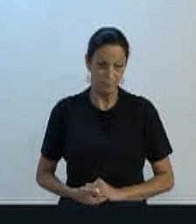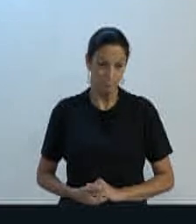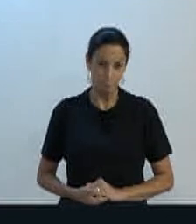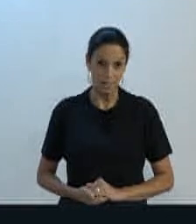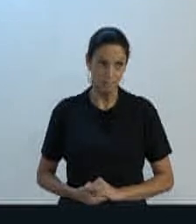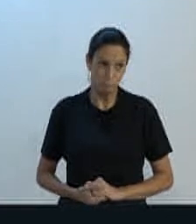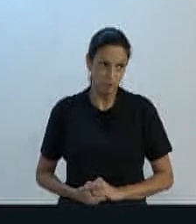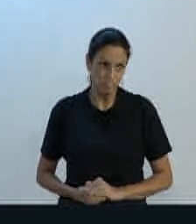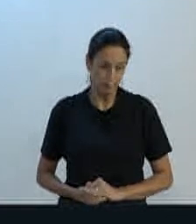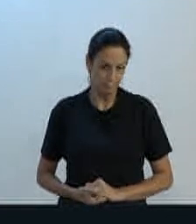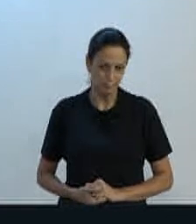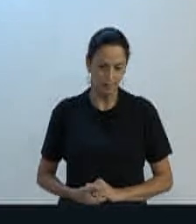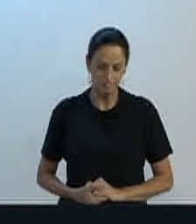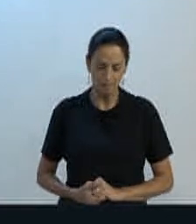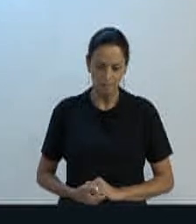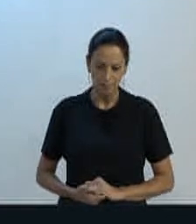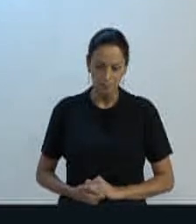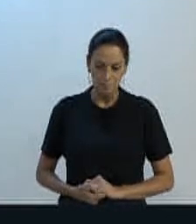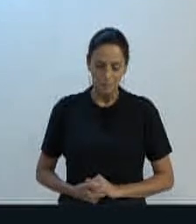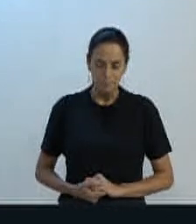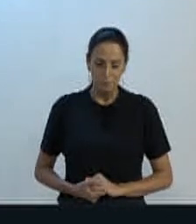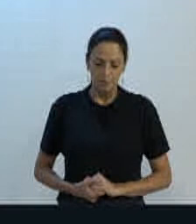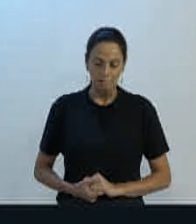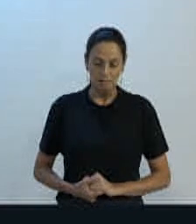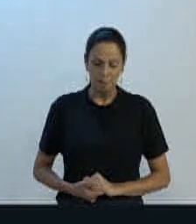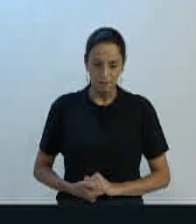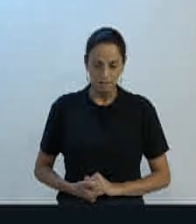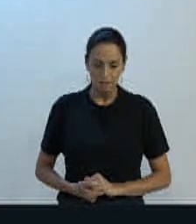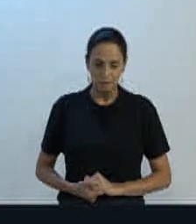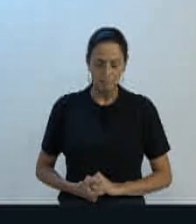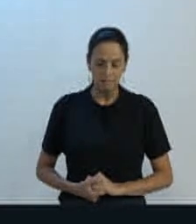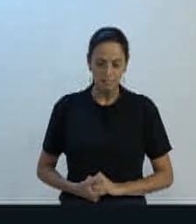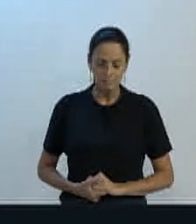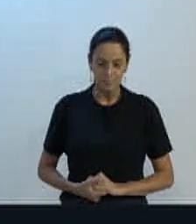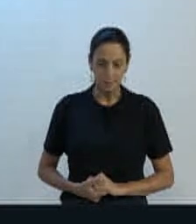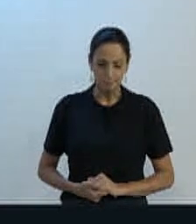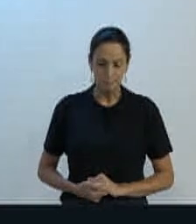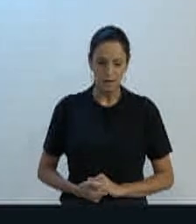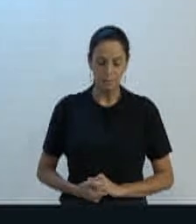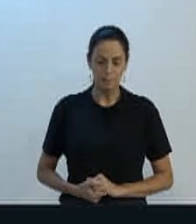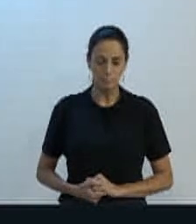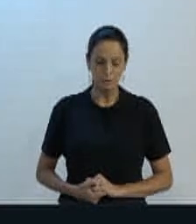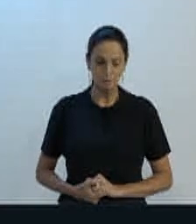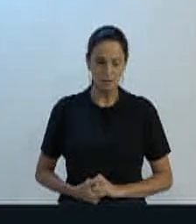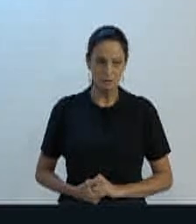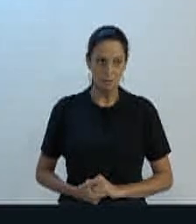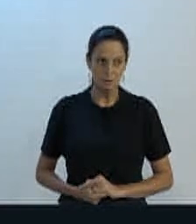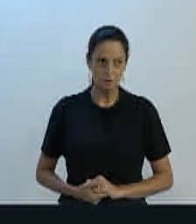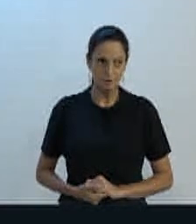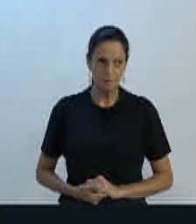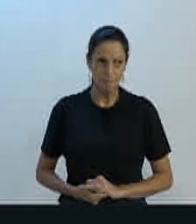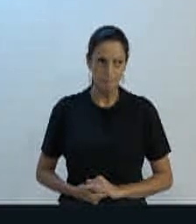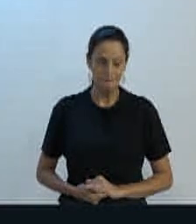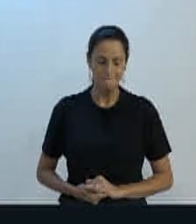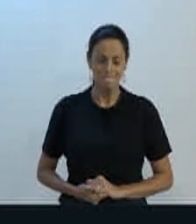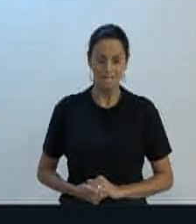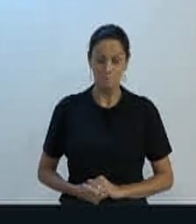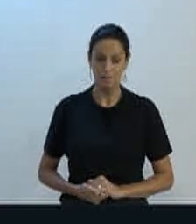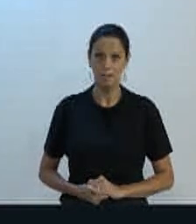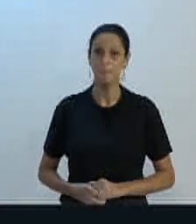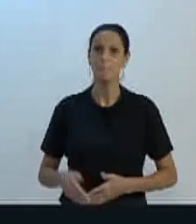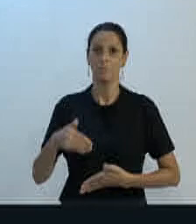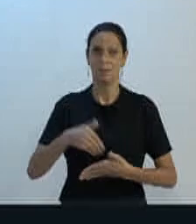De quantos votos? Tá, acho que precisa, porque já. Votação encerrada. Acatado, a votação